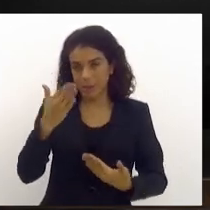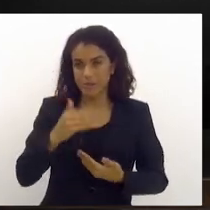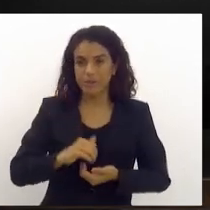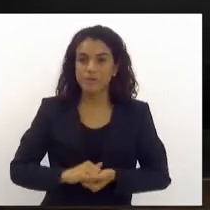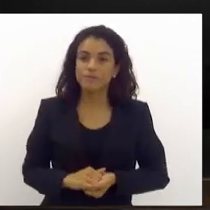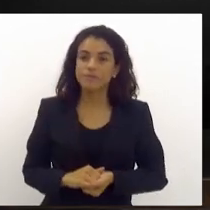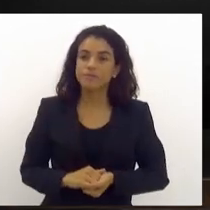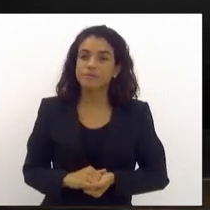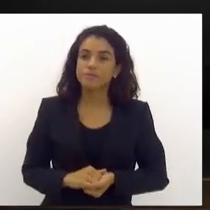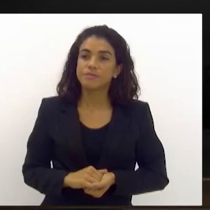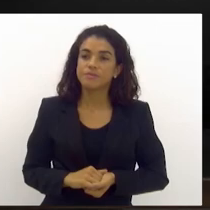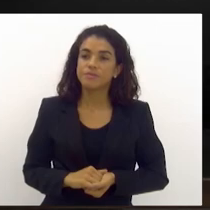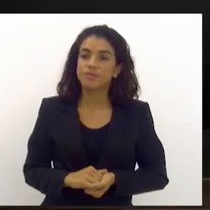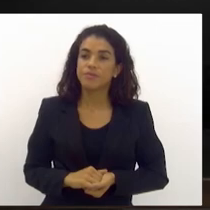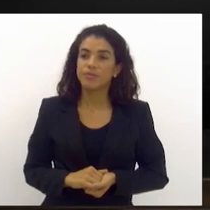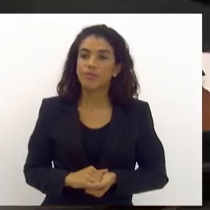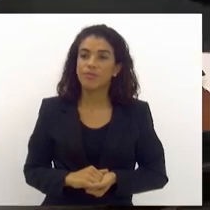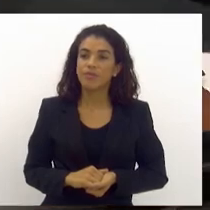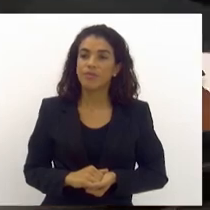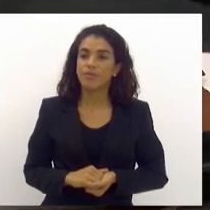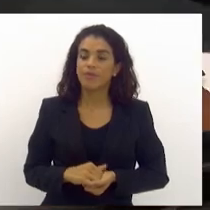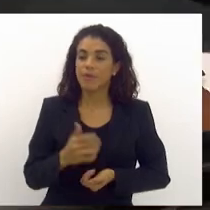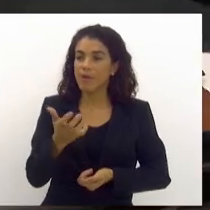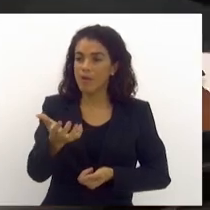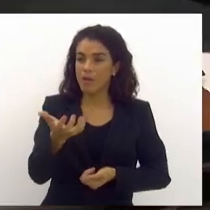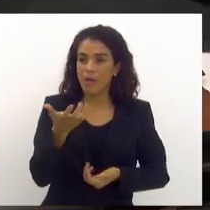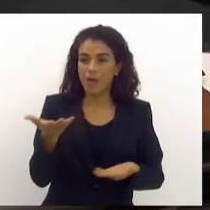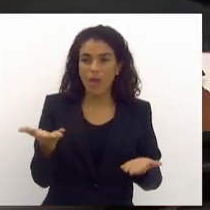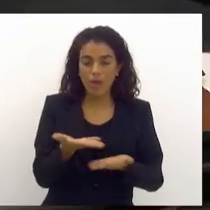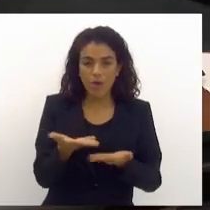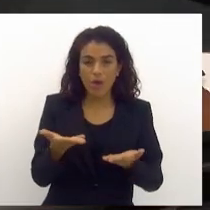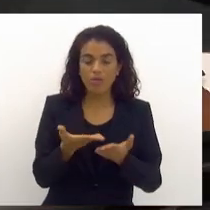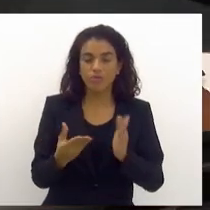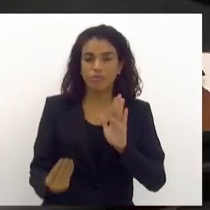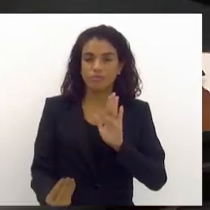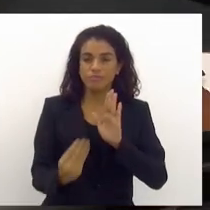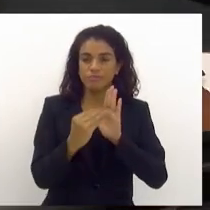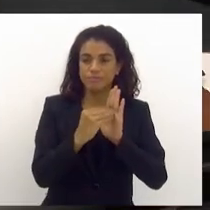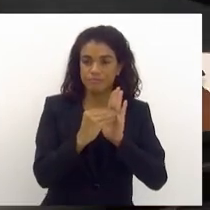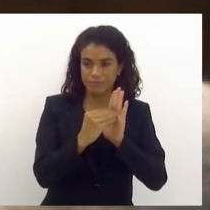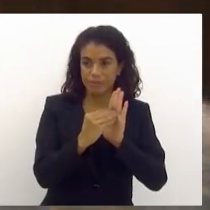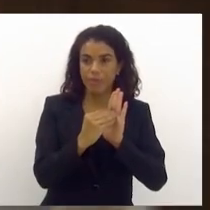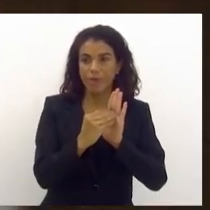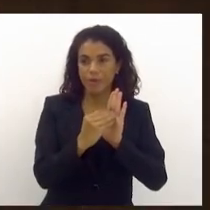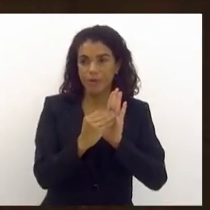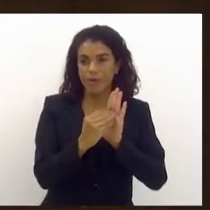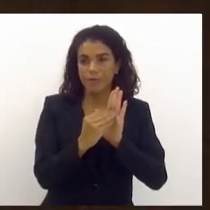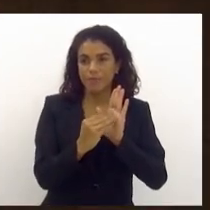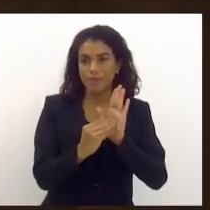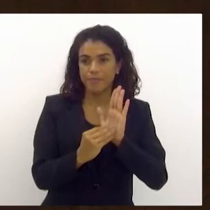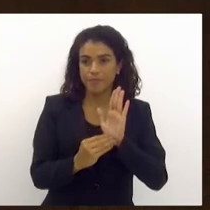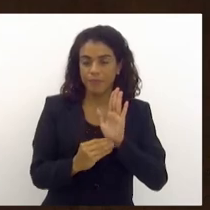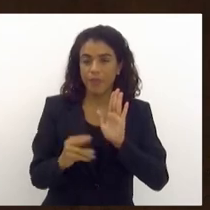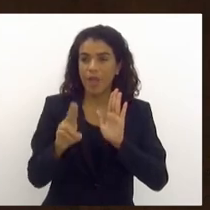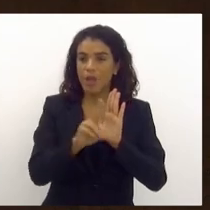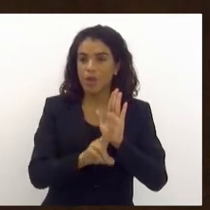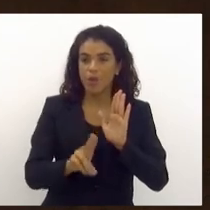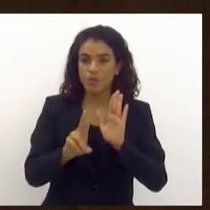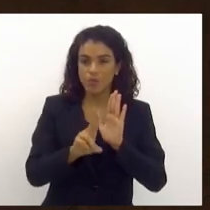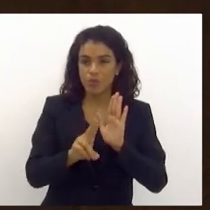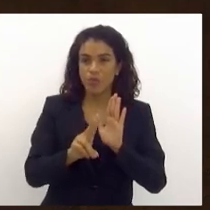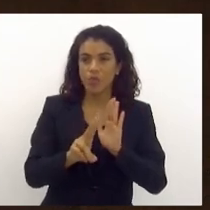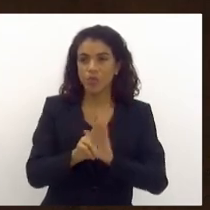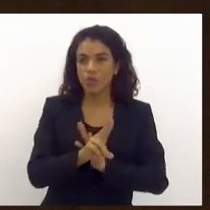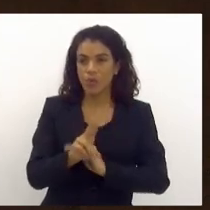só queria que nesse último o senhor registrasse, visto que ele também não tirou a palavra urbanismo, obrigado. O